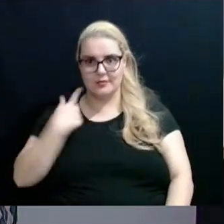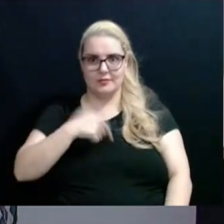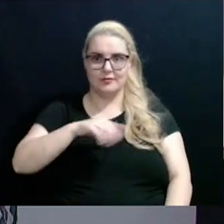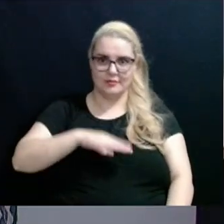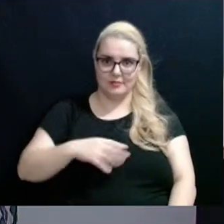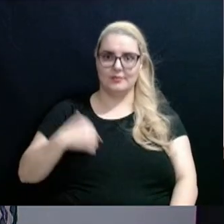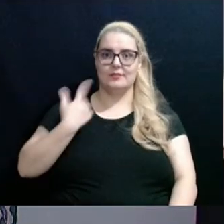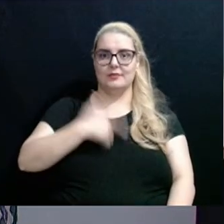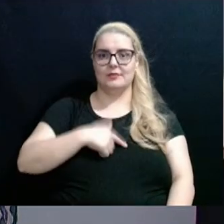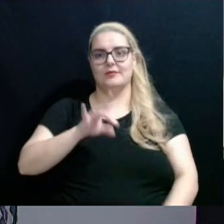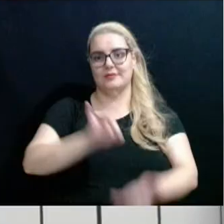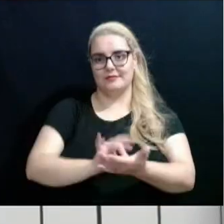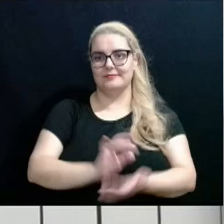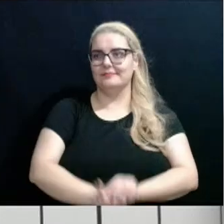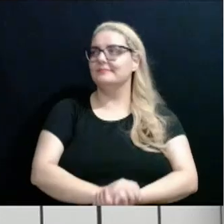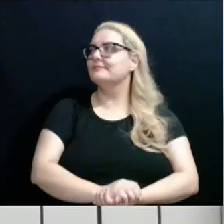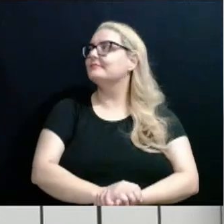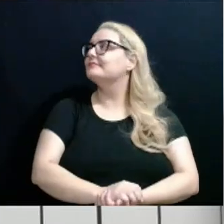ancestralidade.